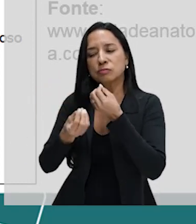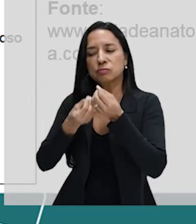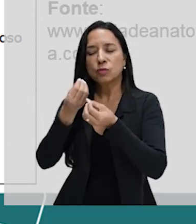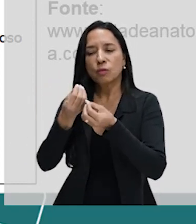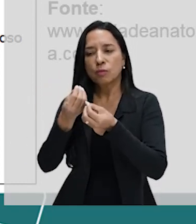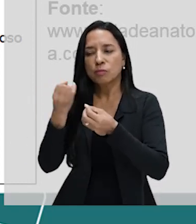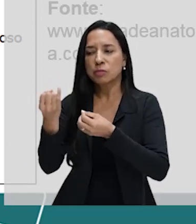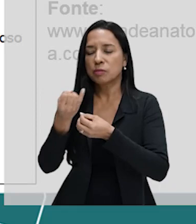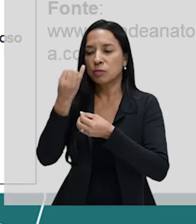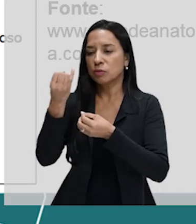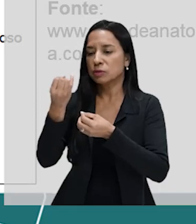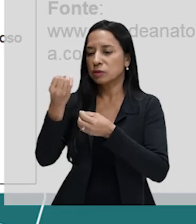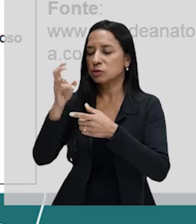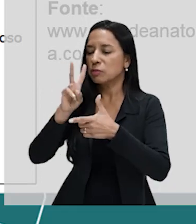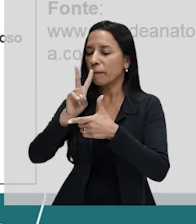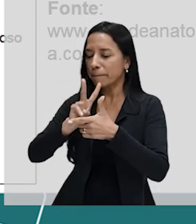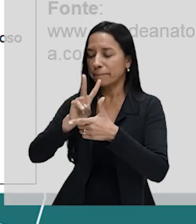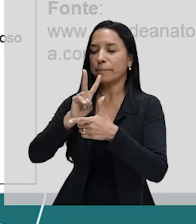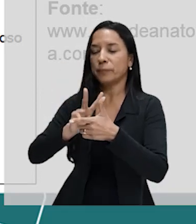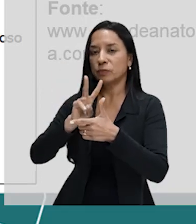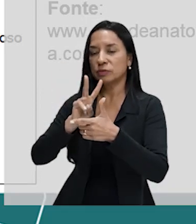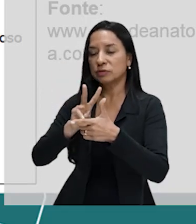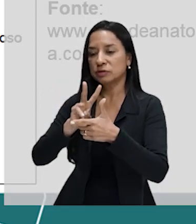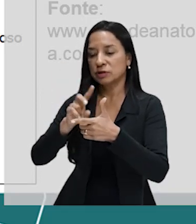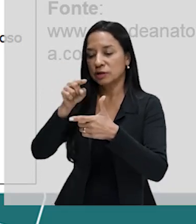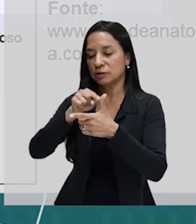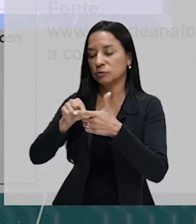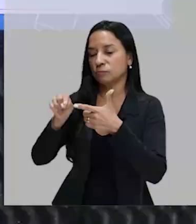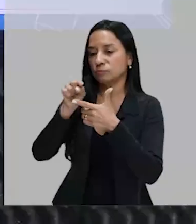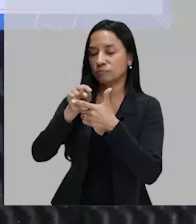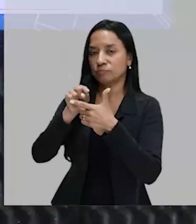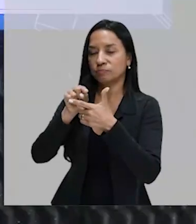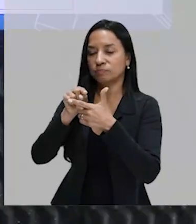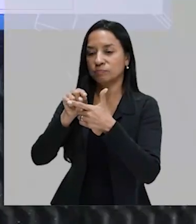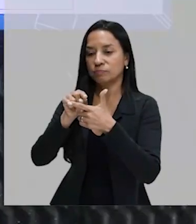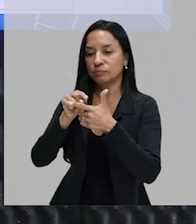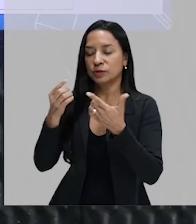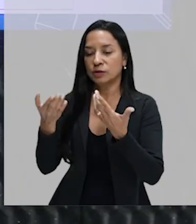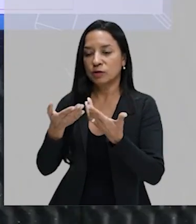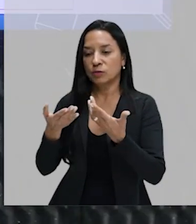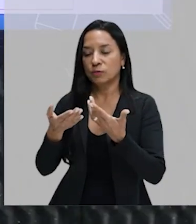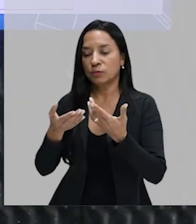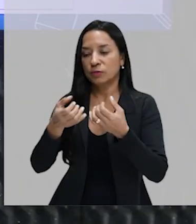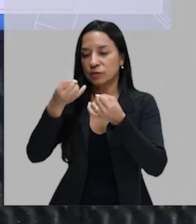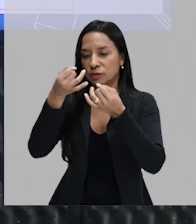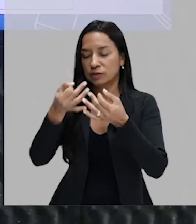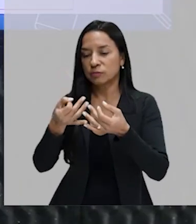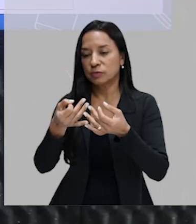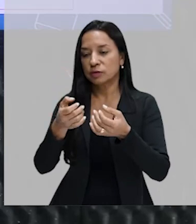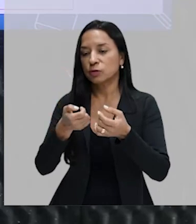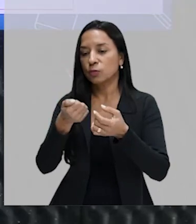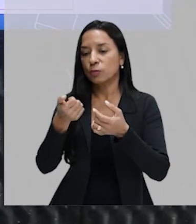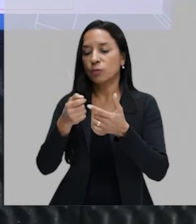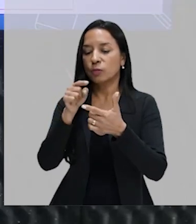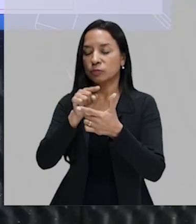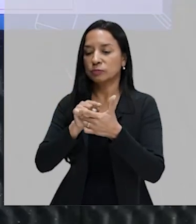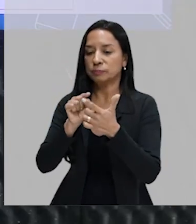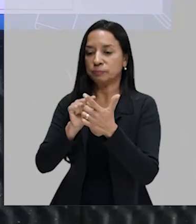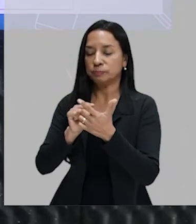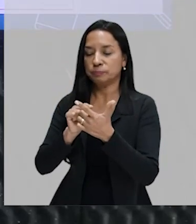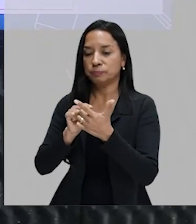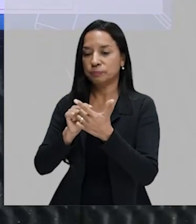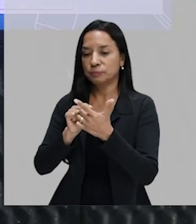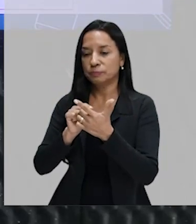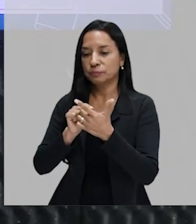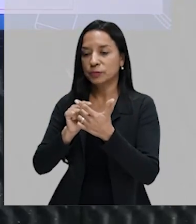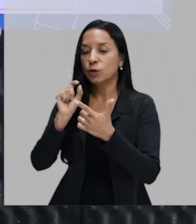De proteger o órgão, o órgão genital, nesse caso. Agora, falando um pouco da porção